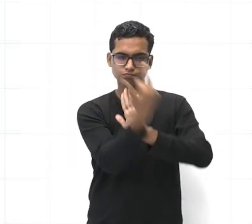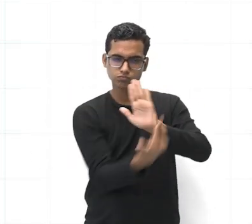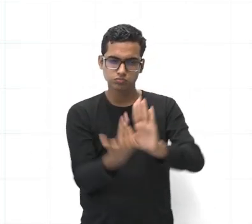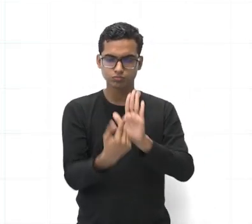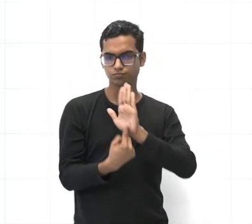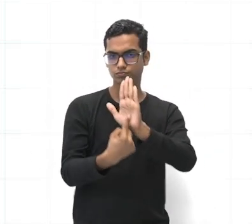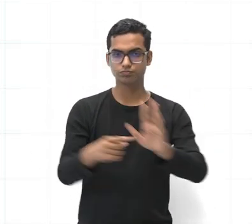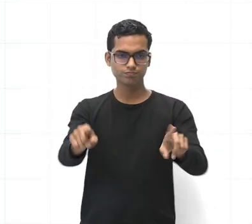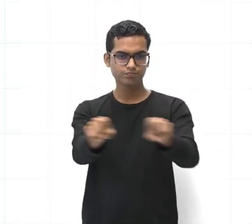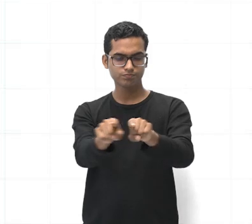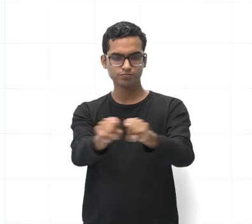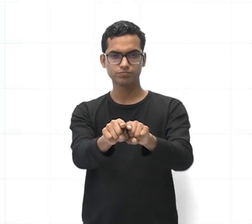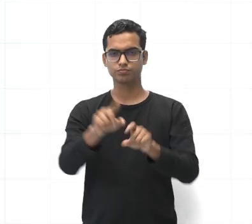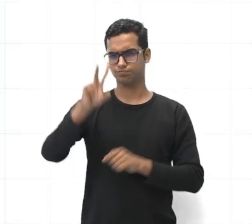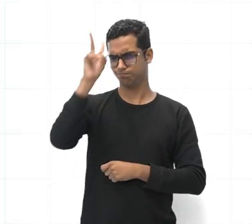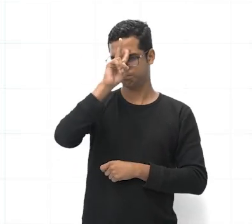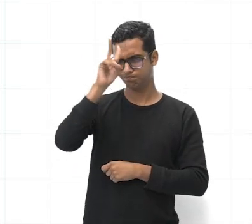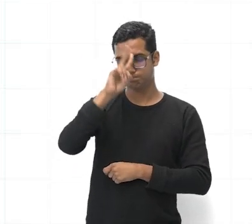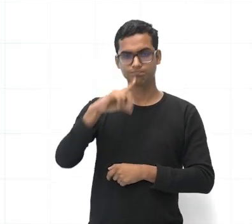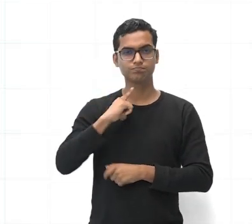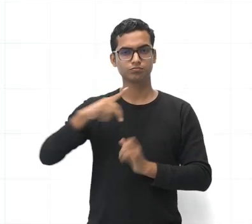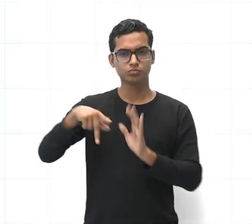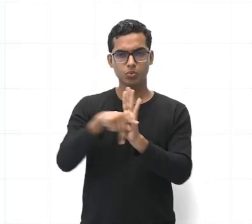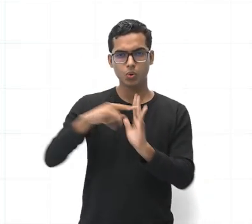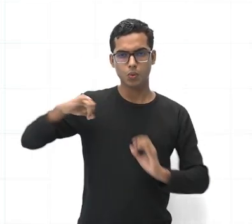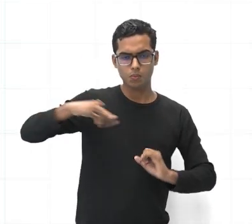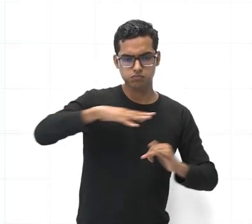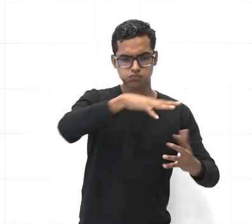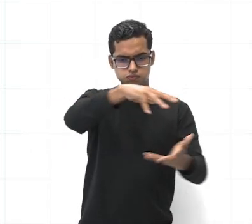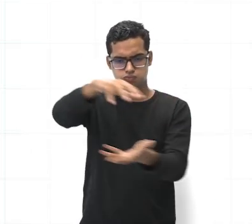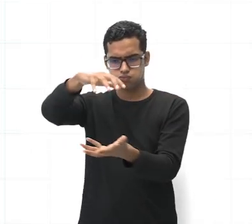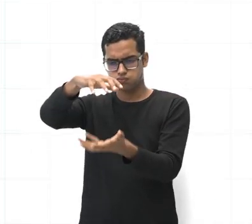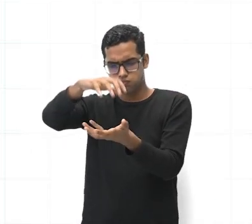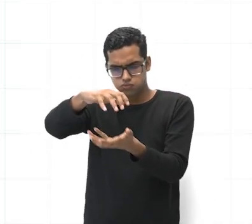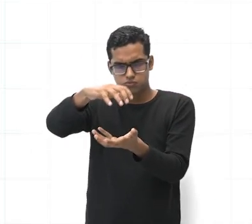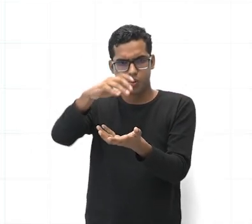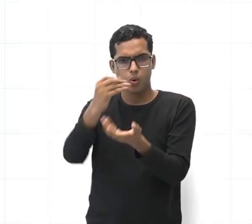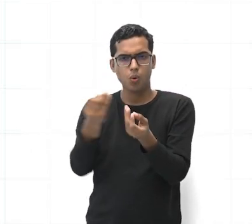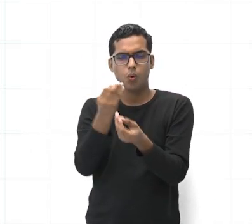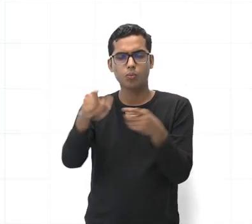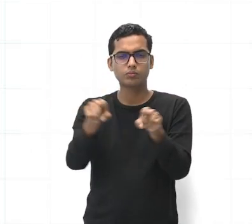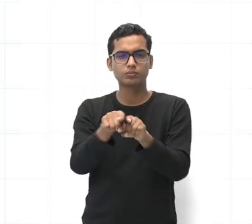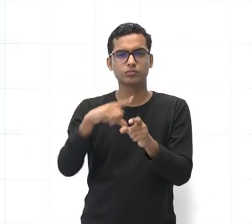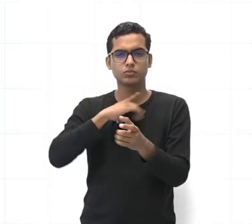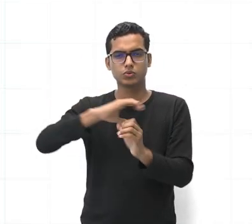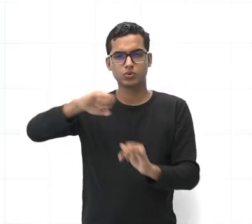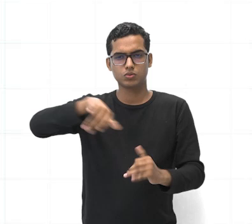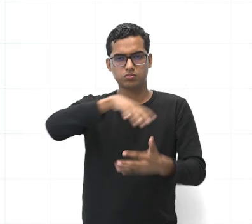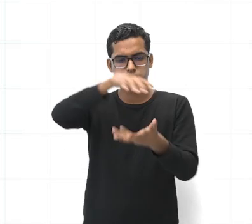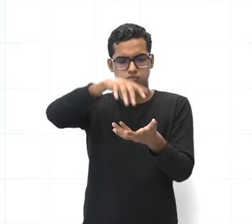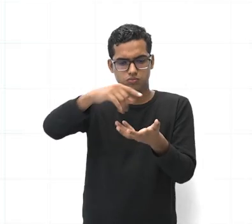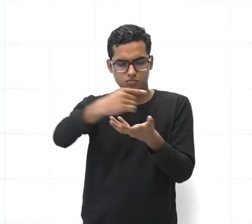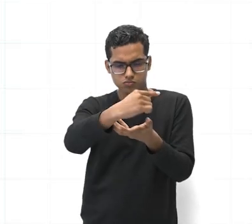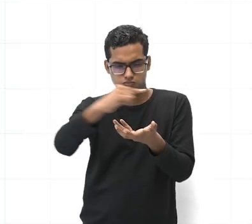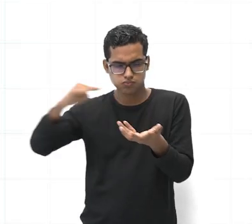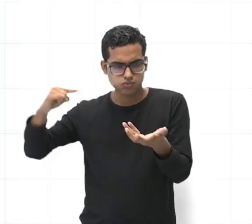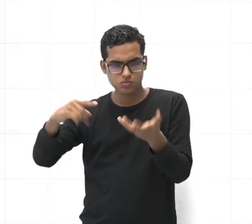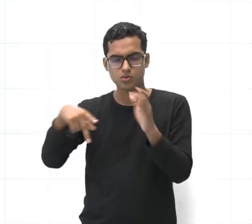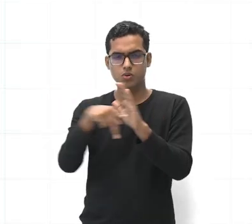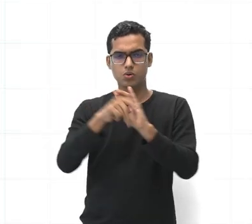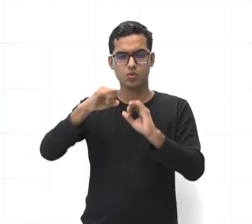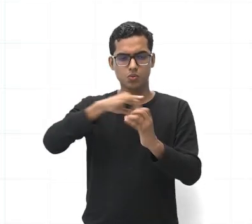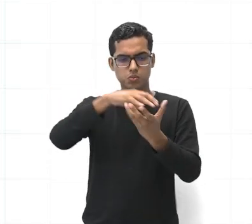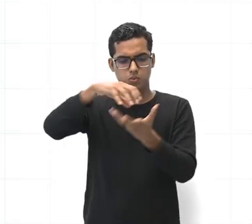que mostra o nosso planeta como se ele tivesse cortado ao meio, nós vemos que